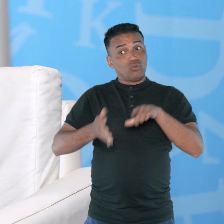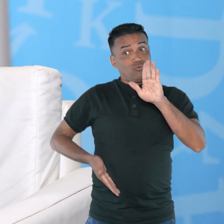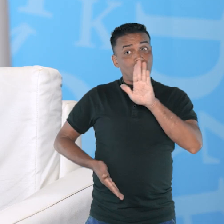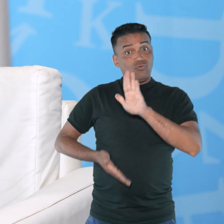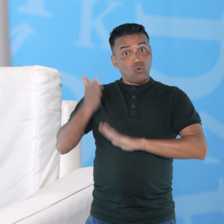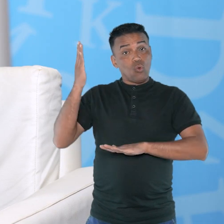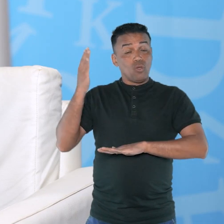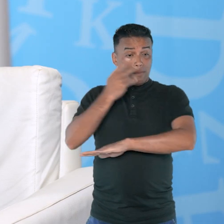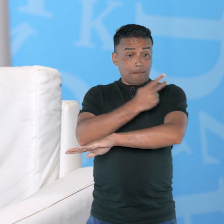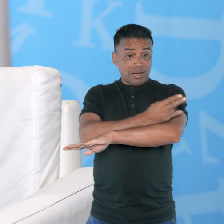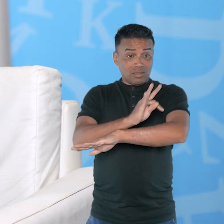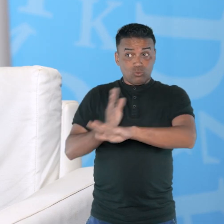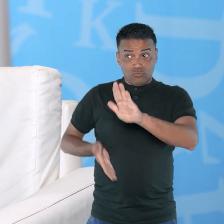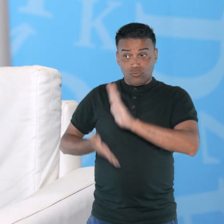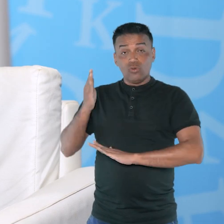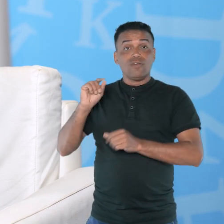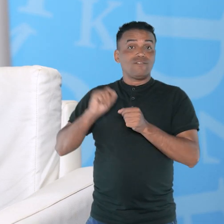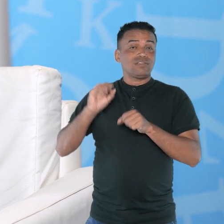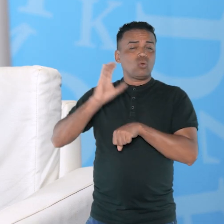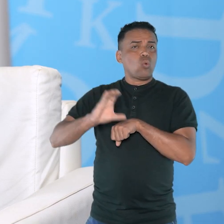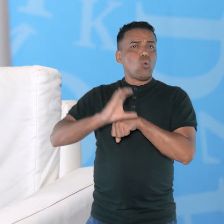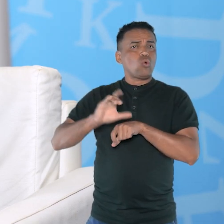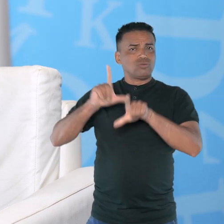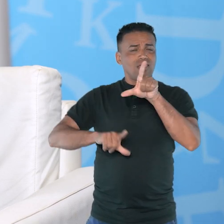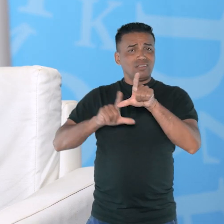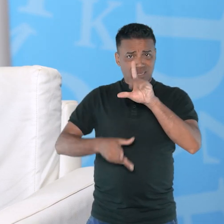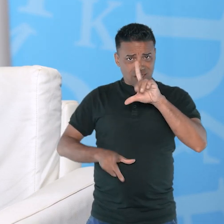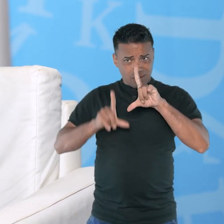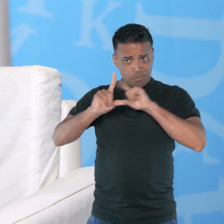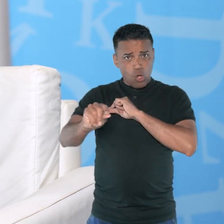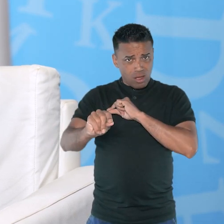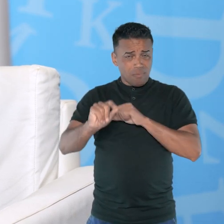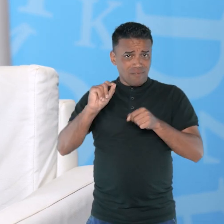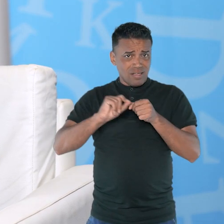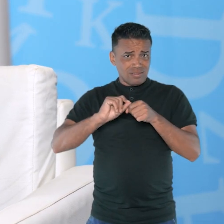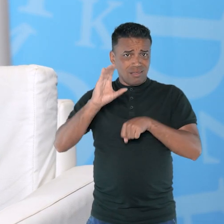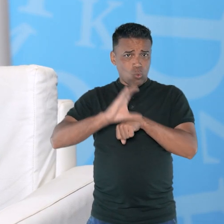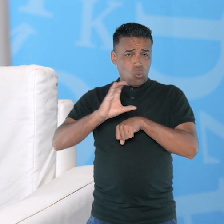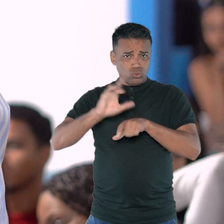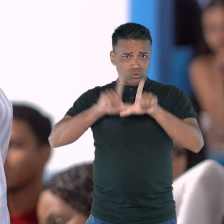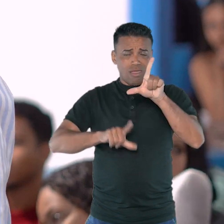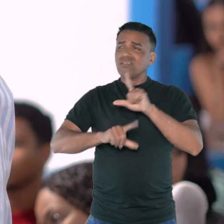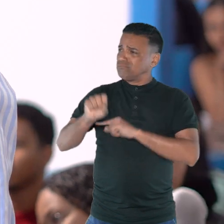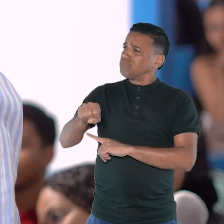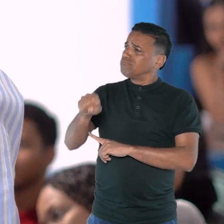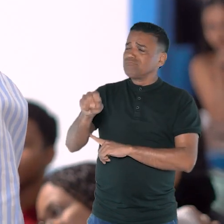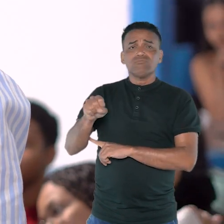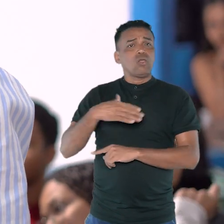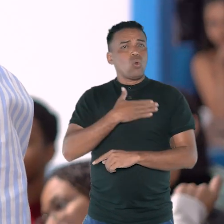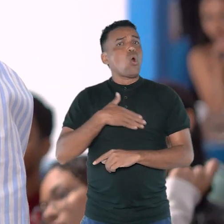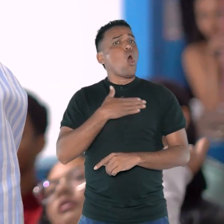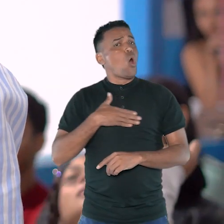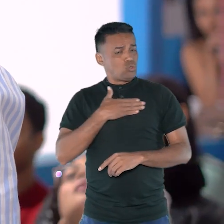letras, muitas pessoas perguntavam assim, mas você está indo embora de Paracatu para fazer letras? Sim. Né? E eu gosto